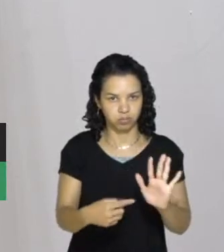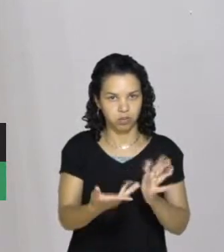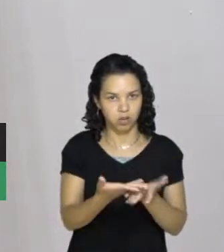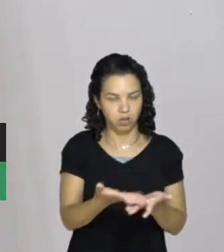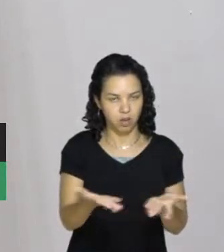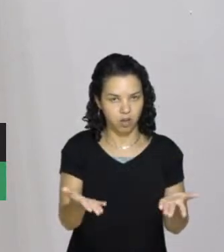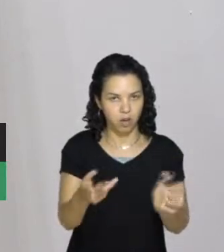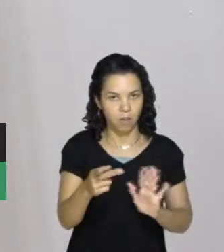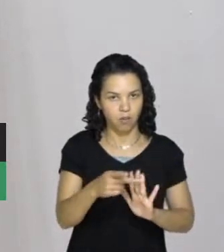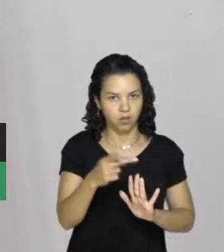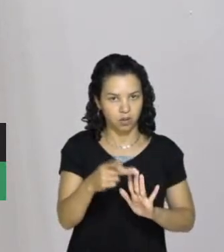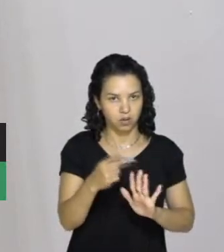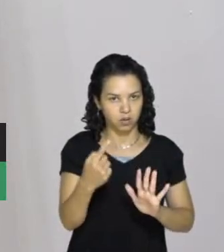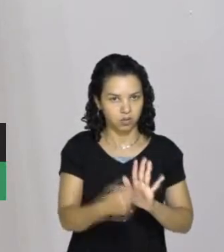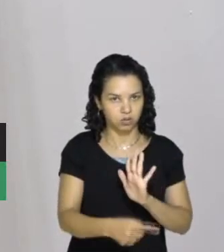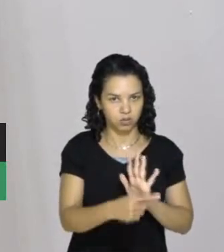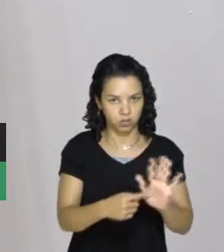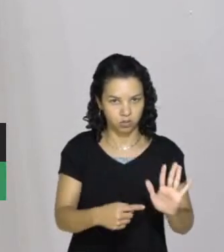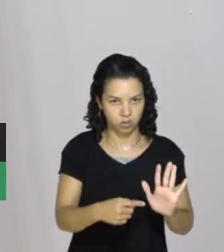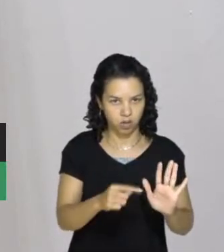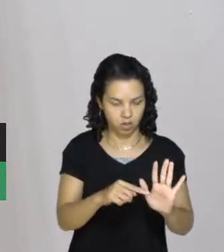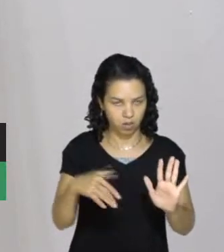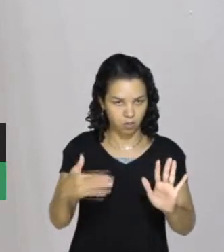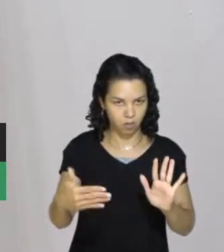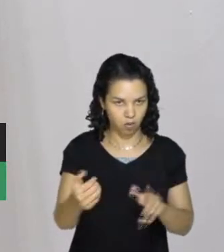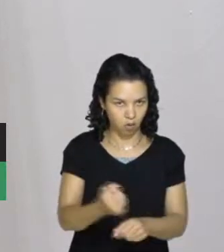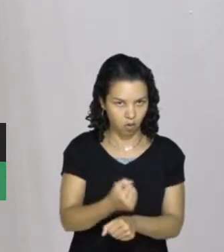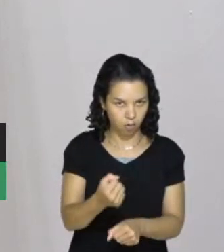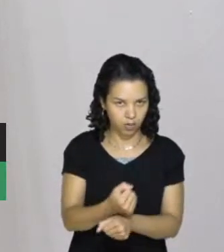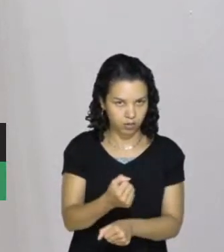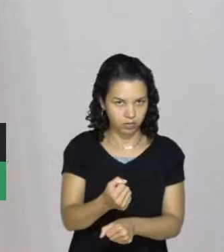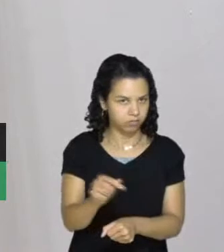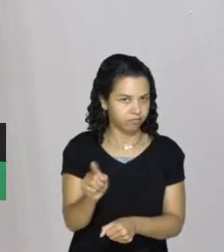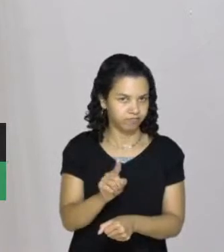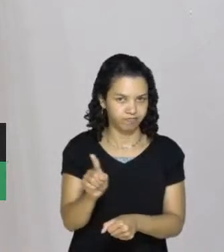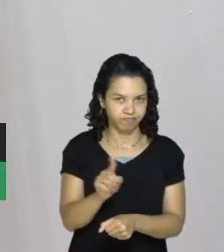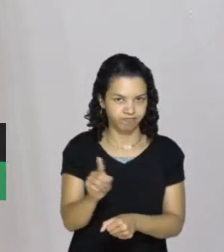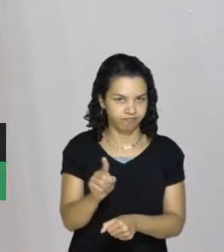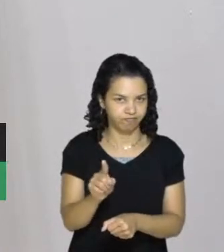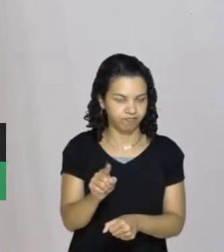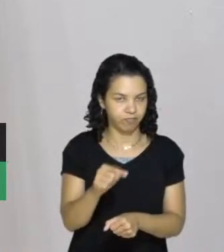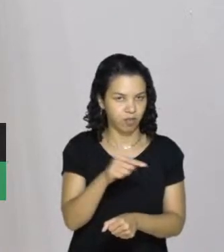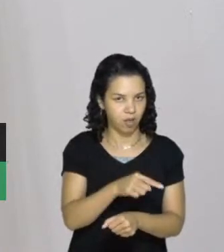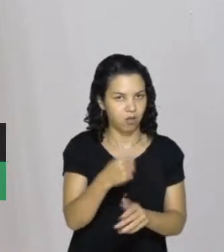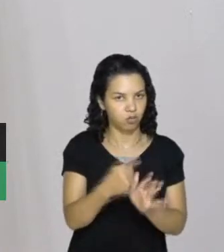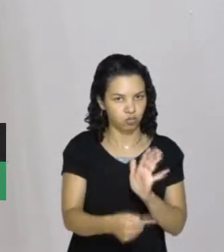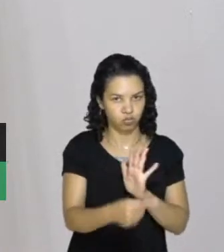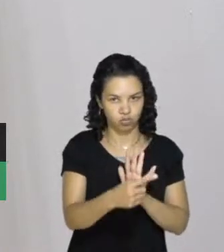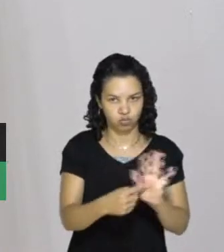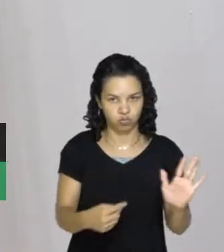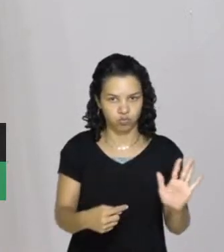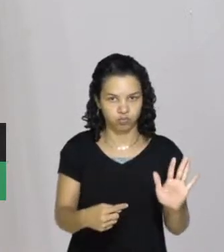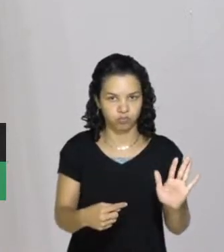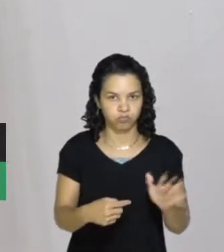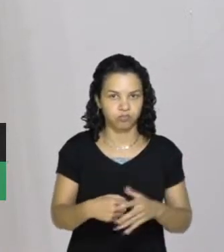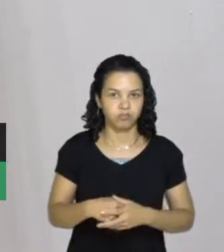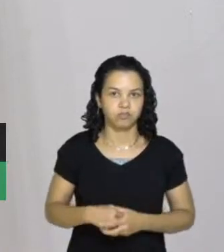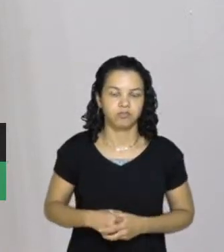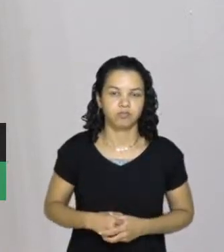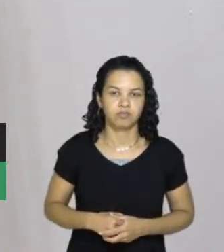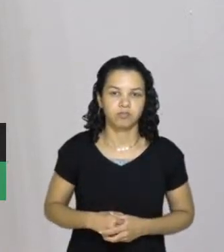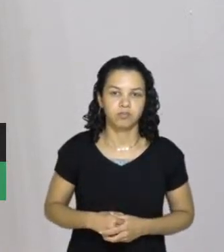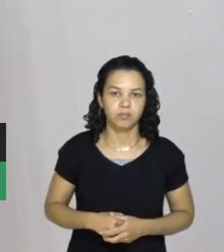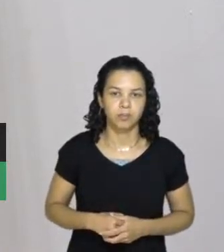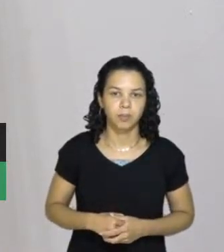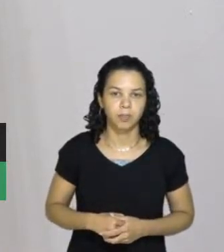não vai mais resultar em obras. Automaticamente, já foram suspensas pelo governador anterior. E os problemas